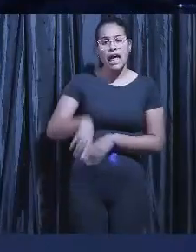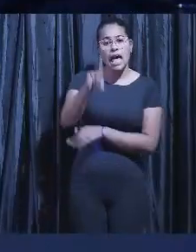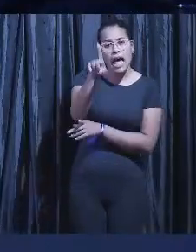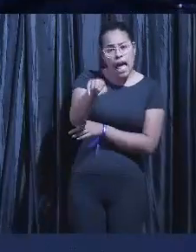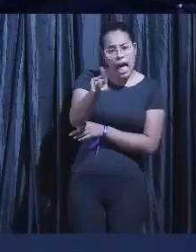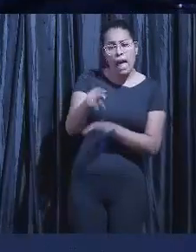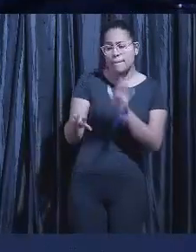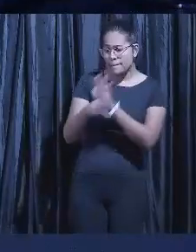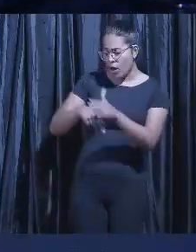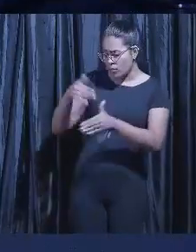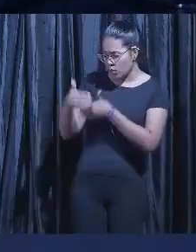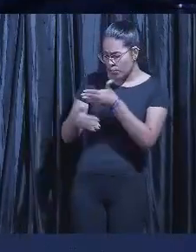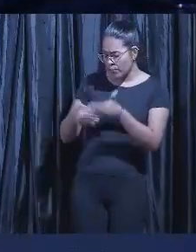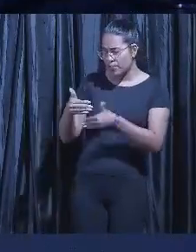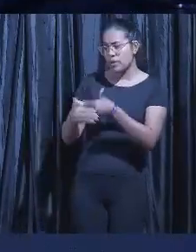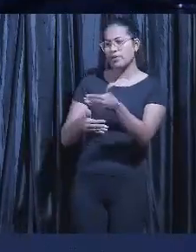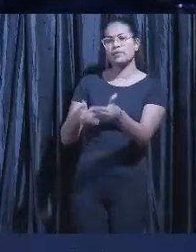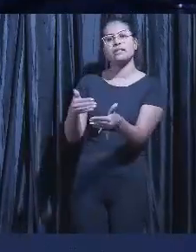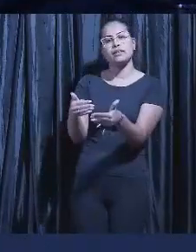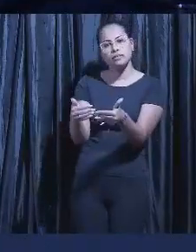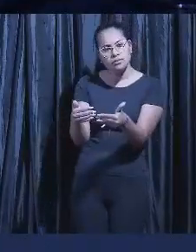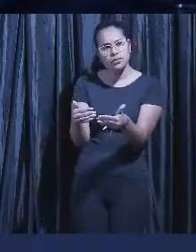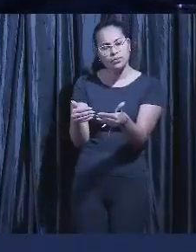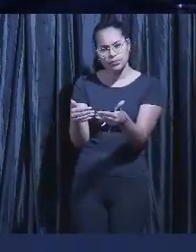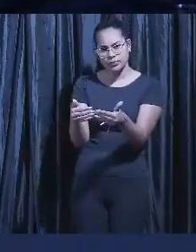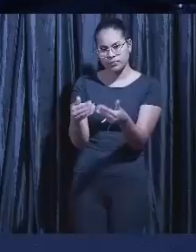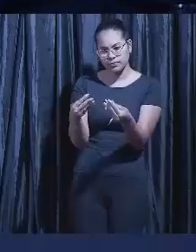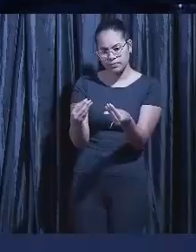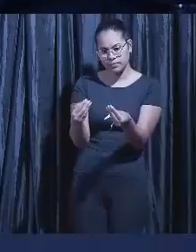Esse processo de